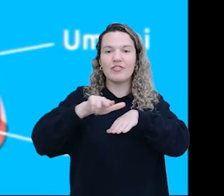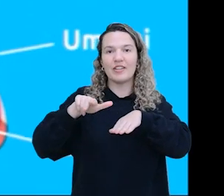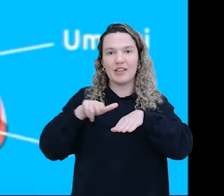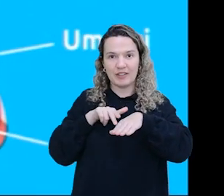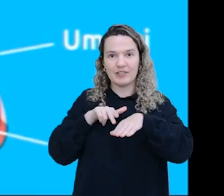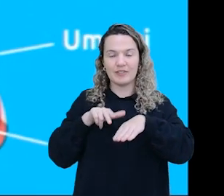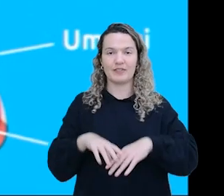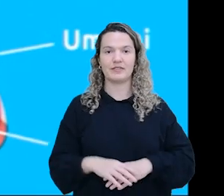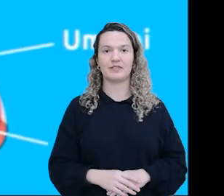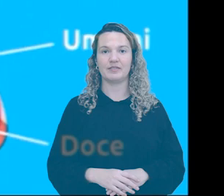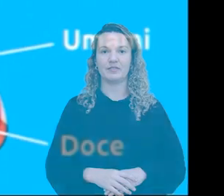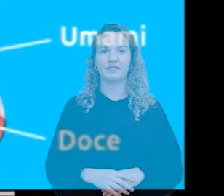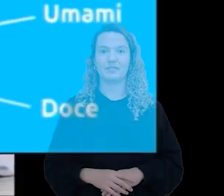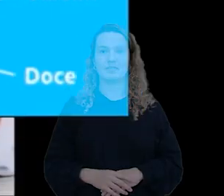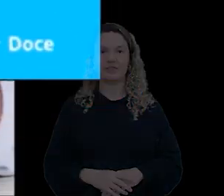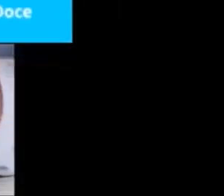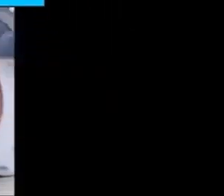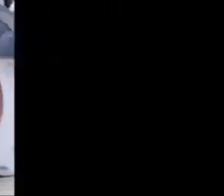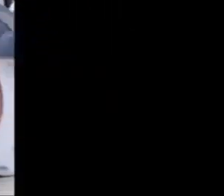sabor.